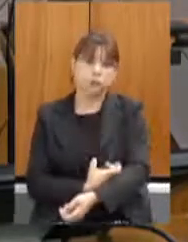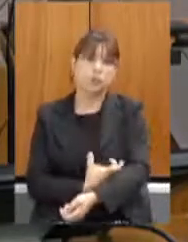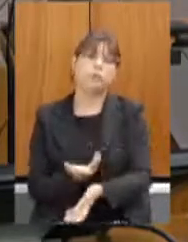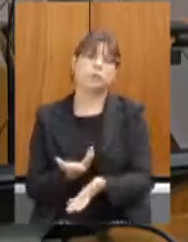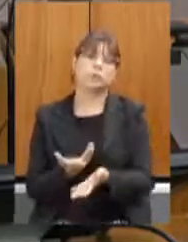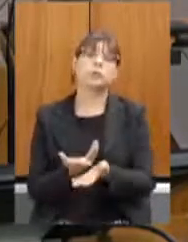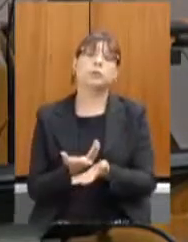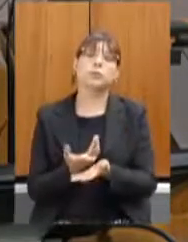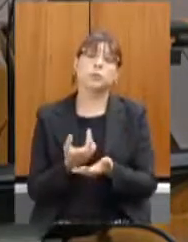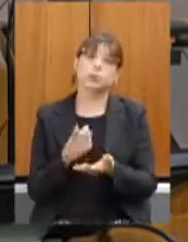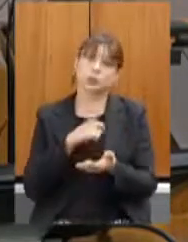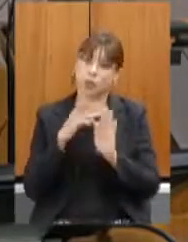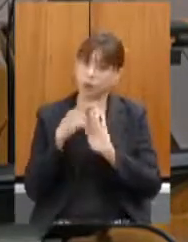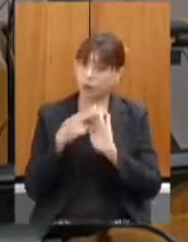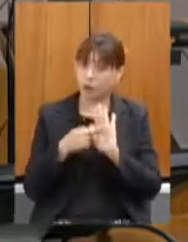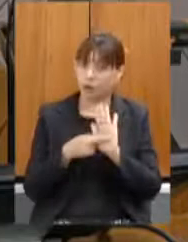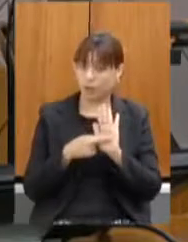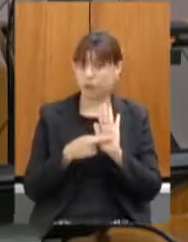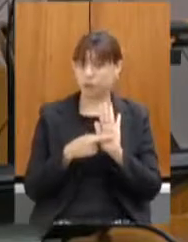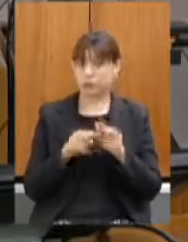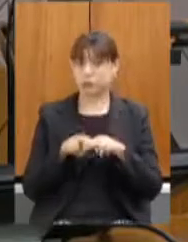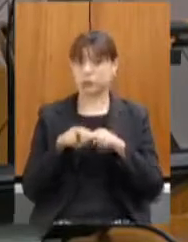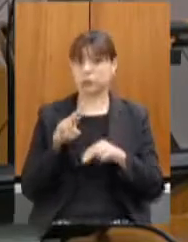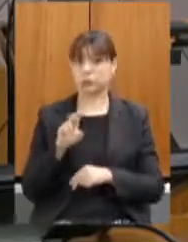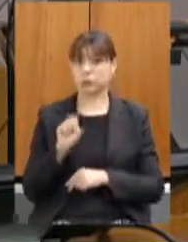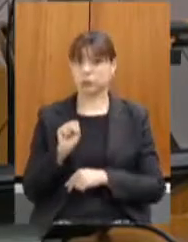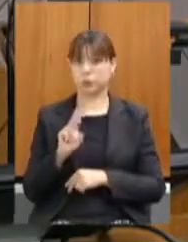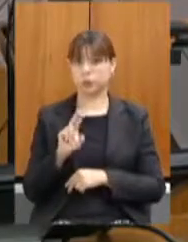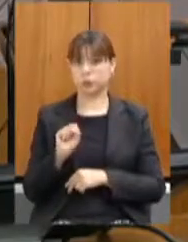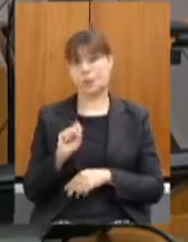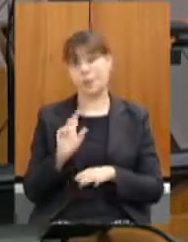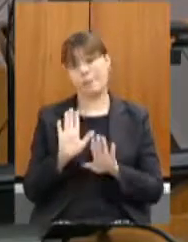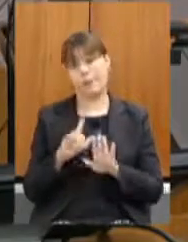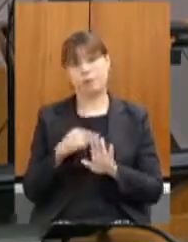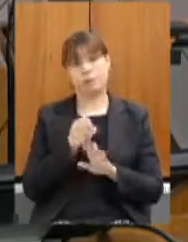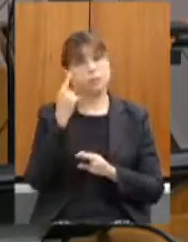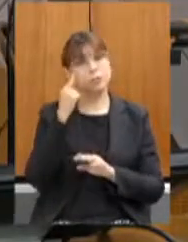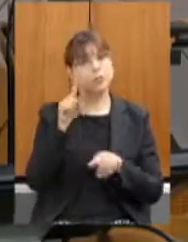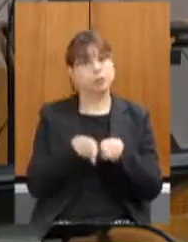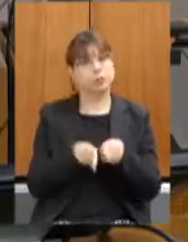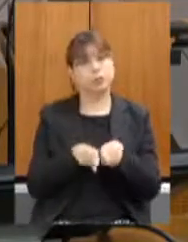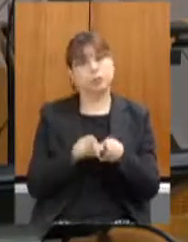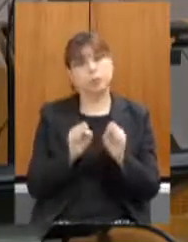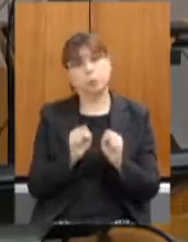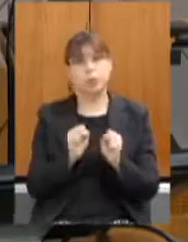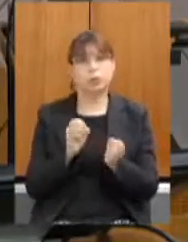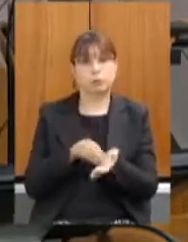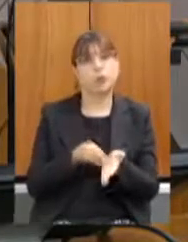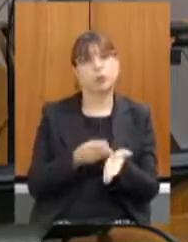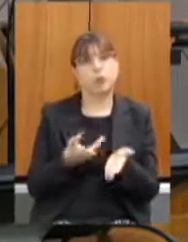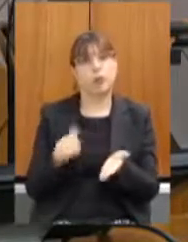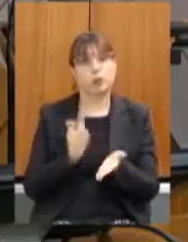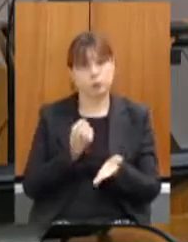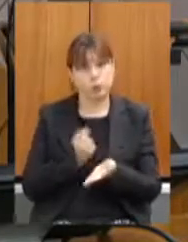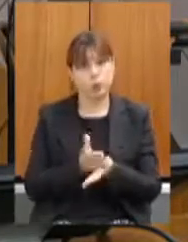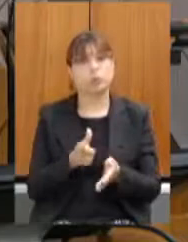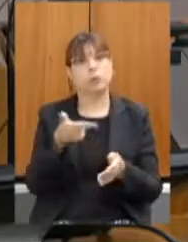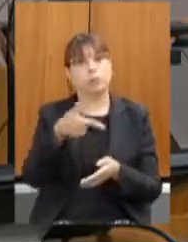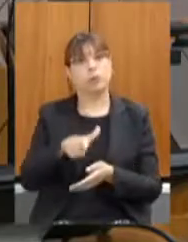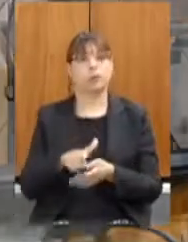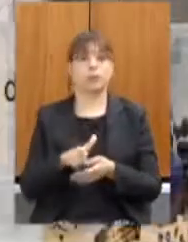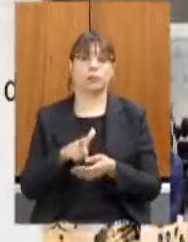regulação do SUS mas não sabíamos que poderia haver também descompasso de compramos para o estado pode passar